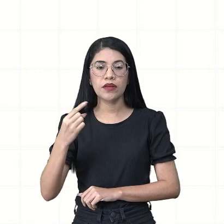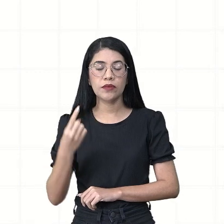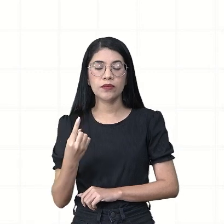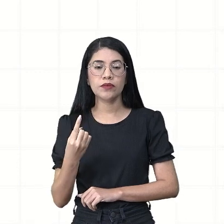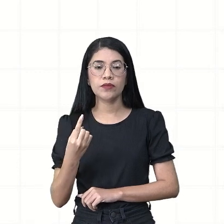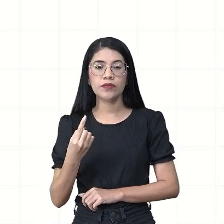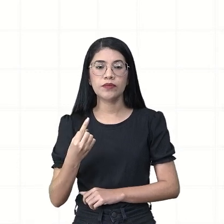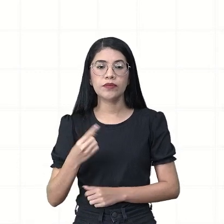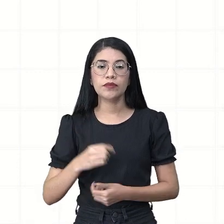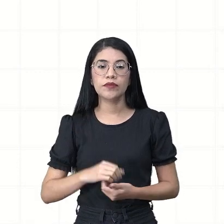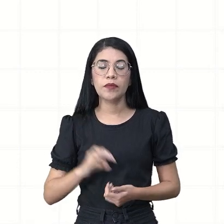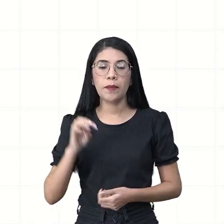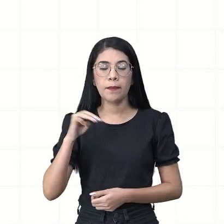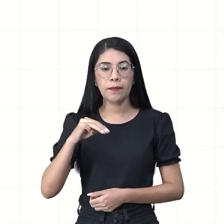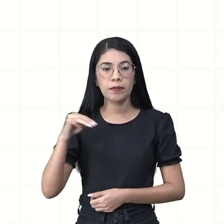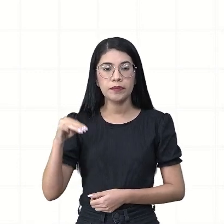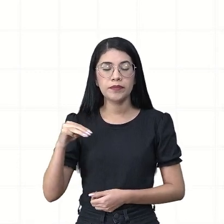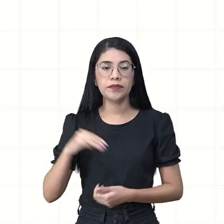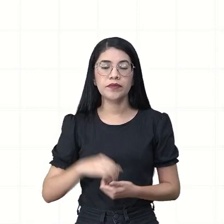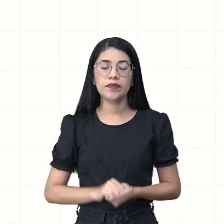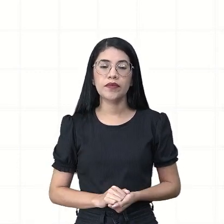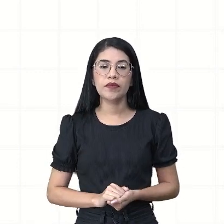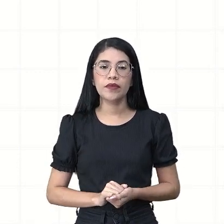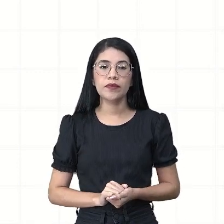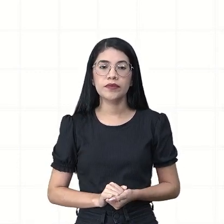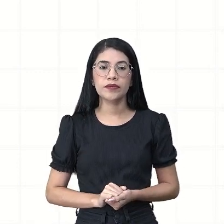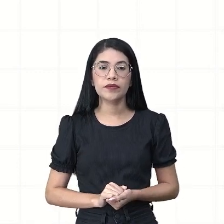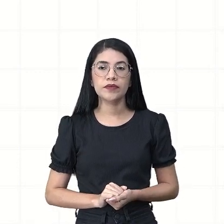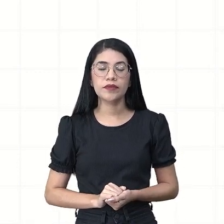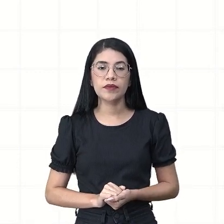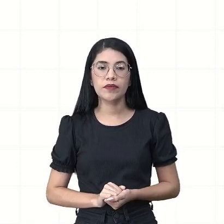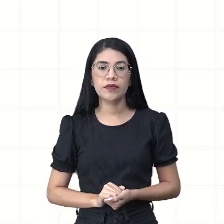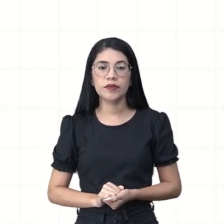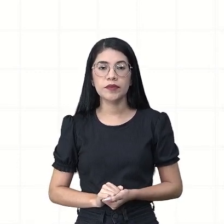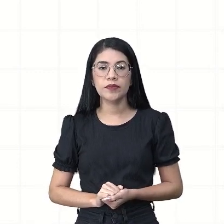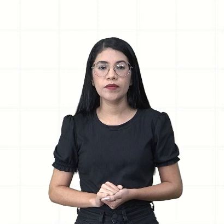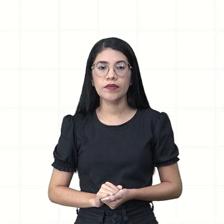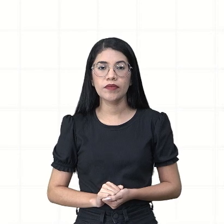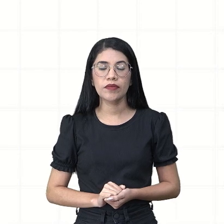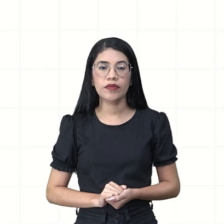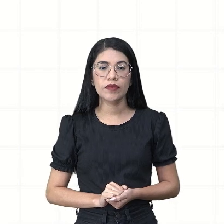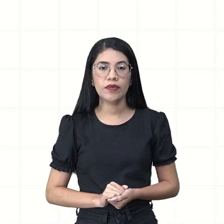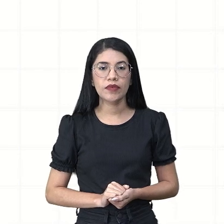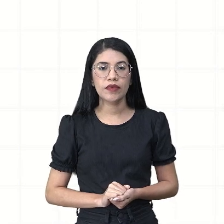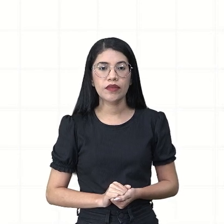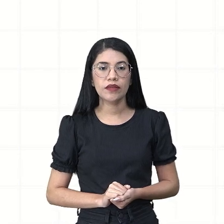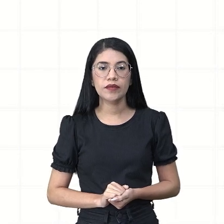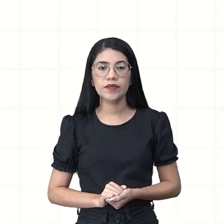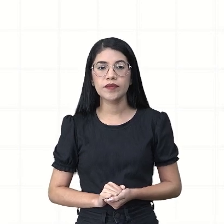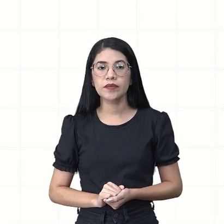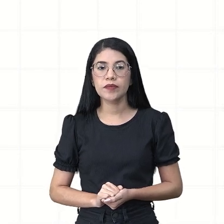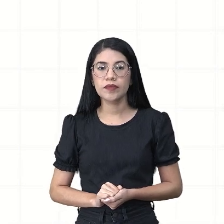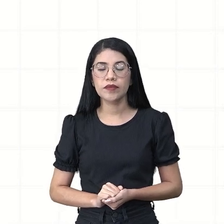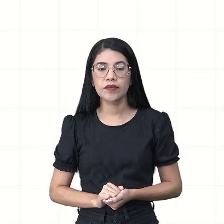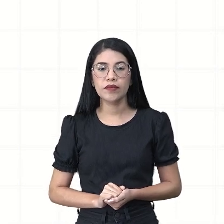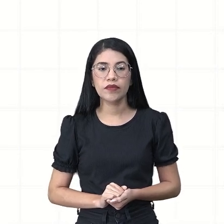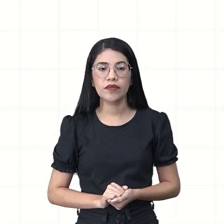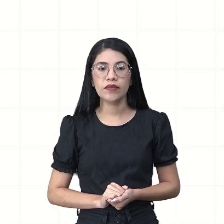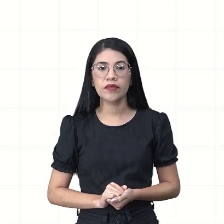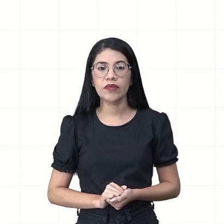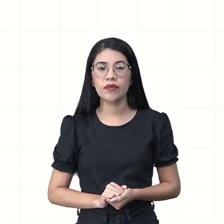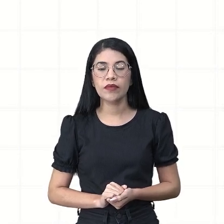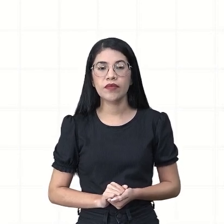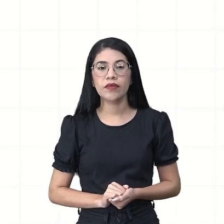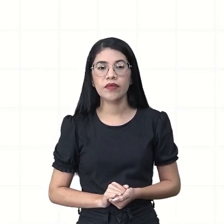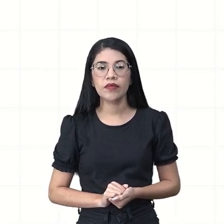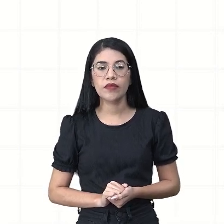0,001 milímetros, né? Essa informação que a gente obteve na aula. Então, agora, quanto é que